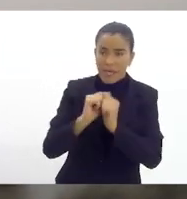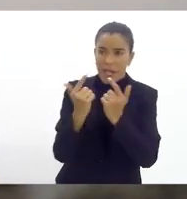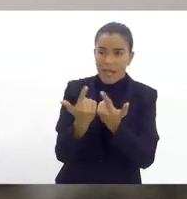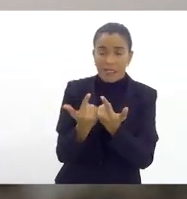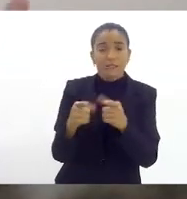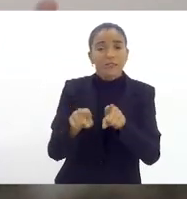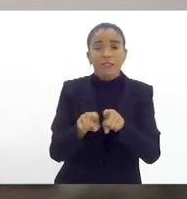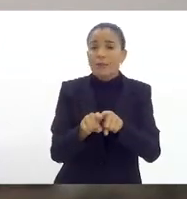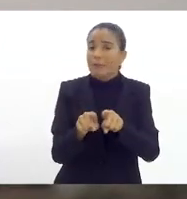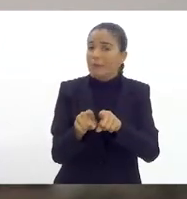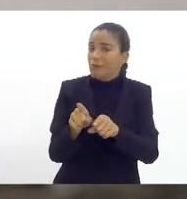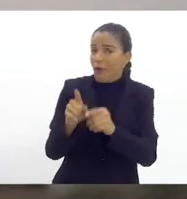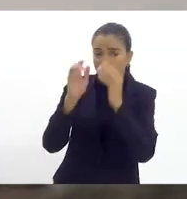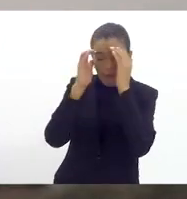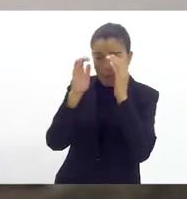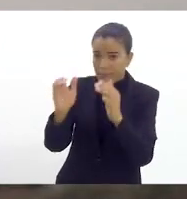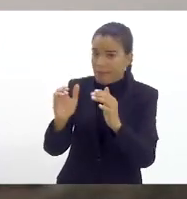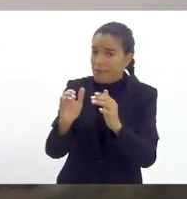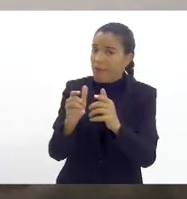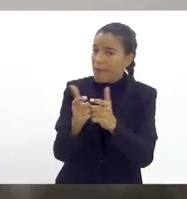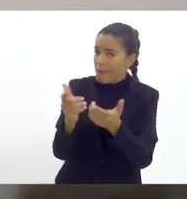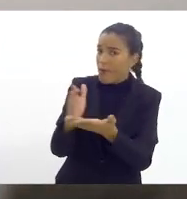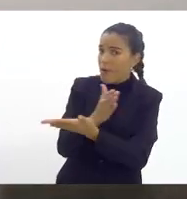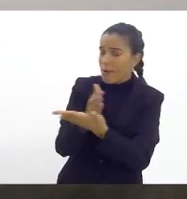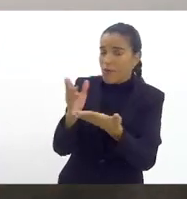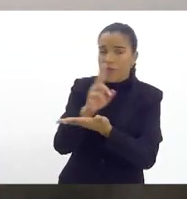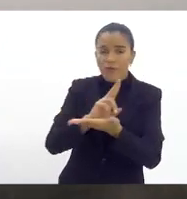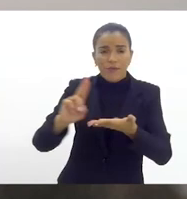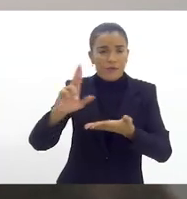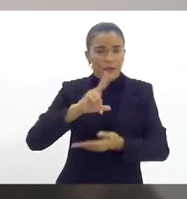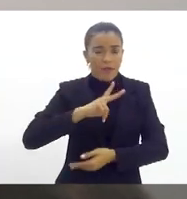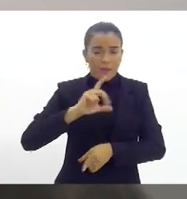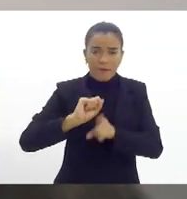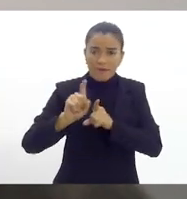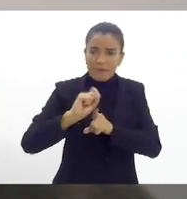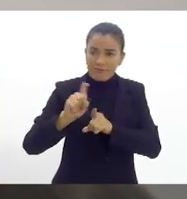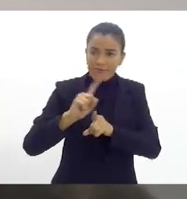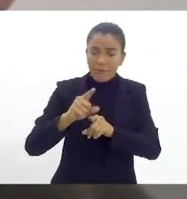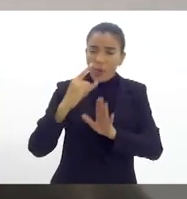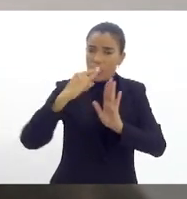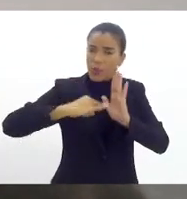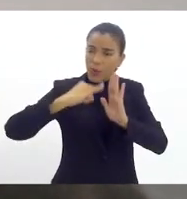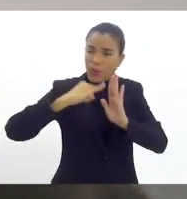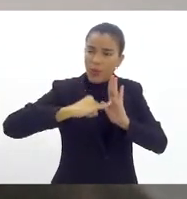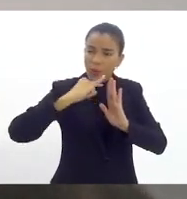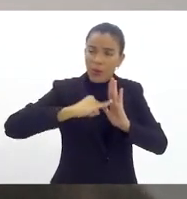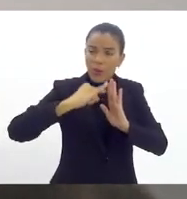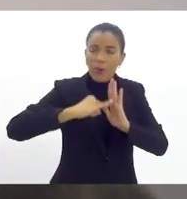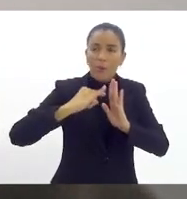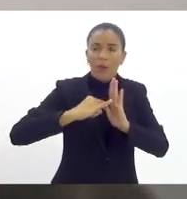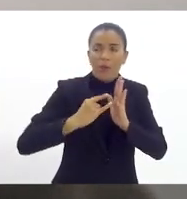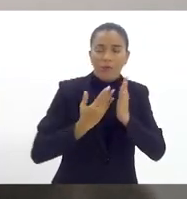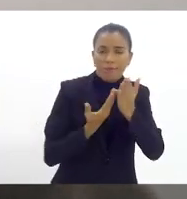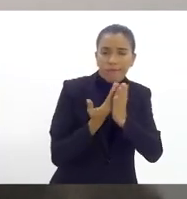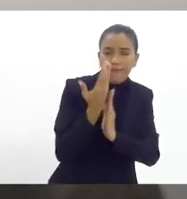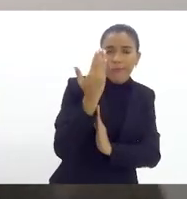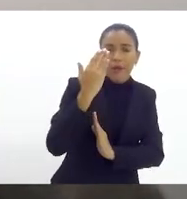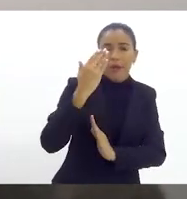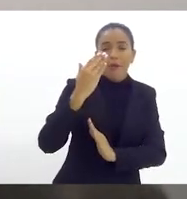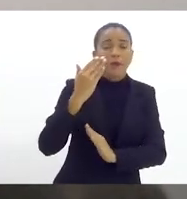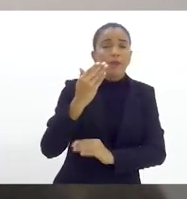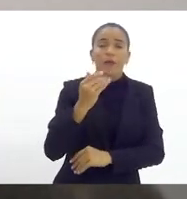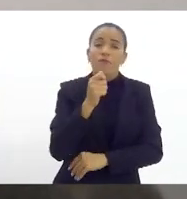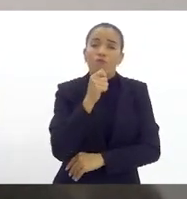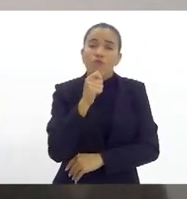boa parte das Universidades privadas são documentos de segunda via de boleto de prova que não